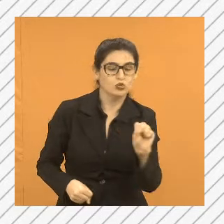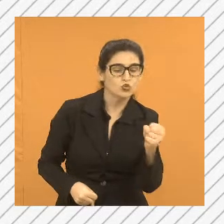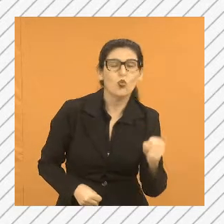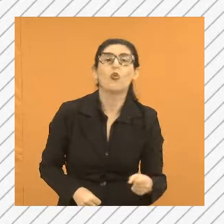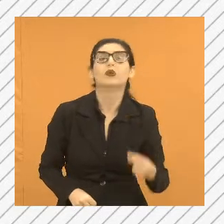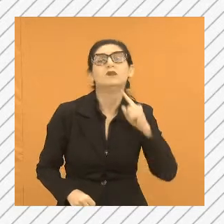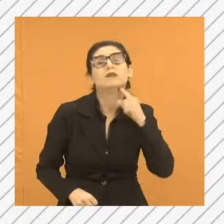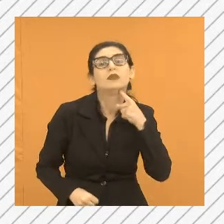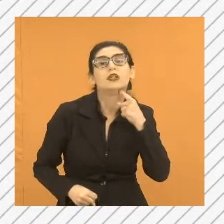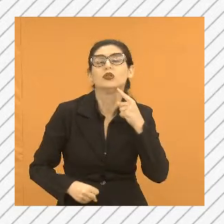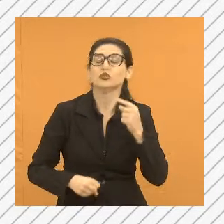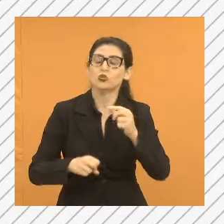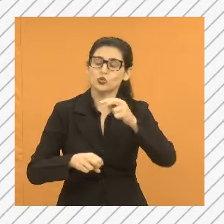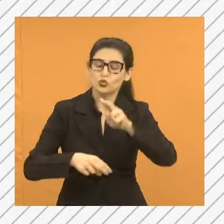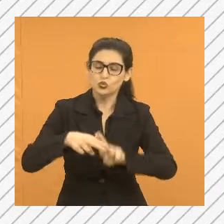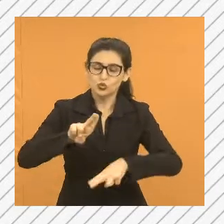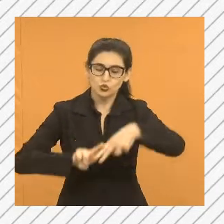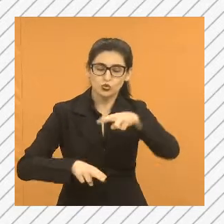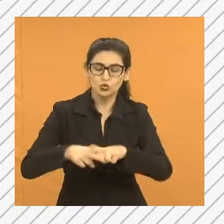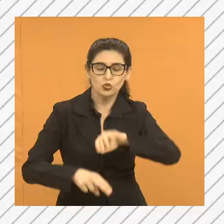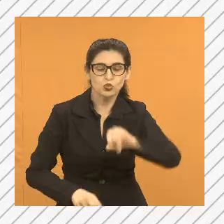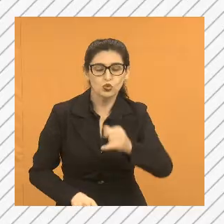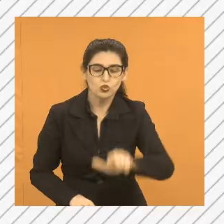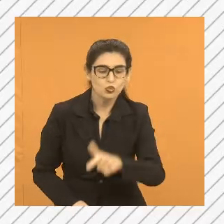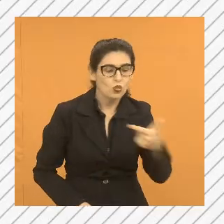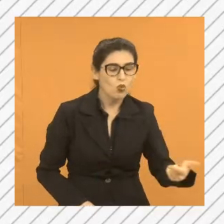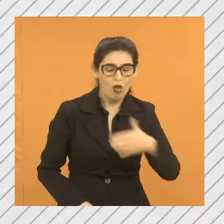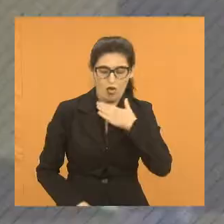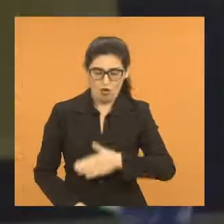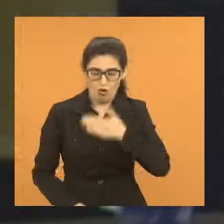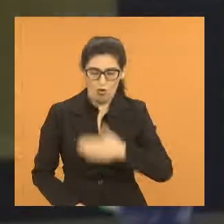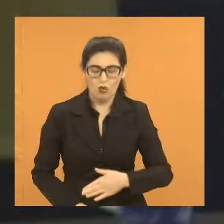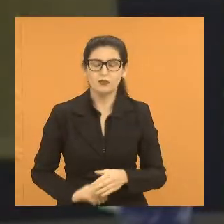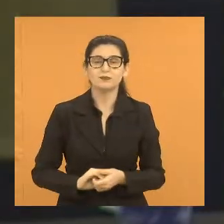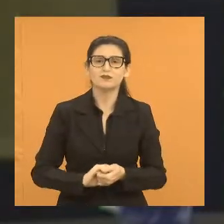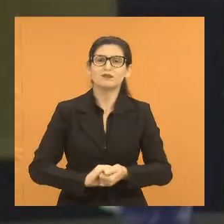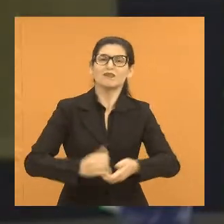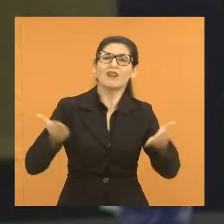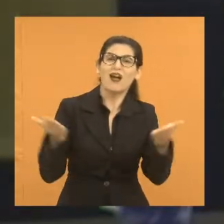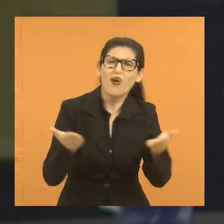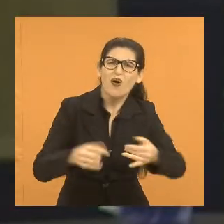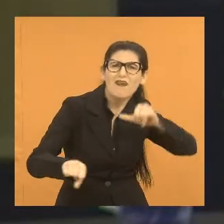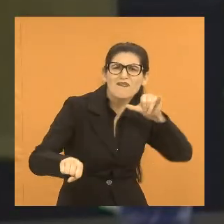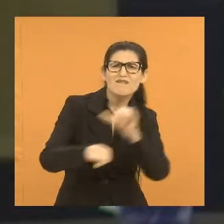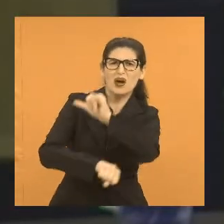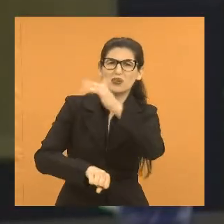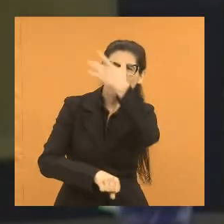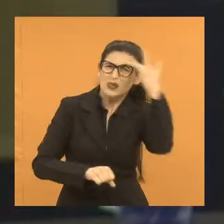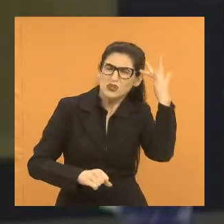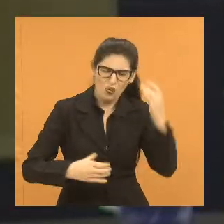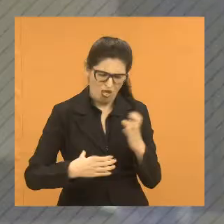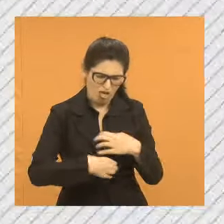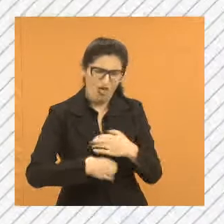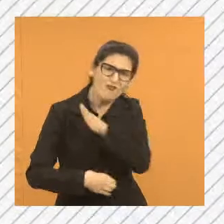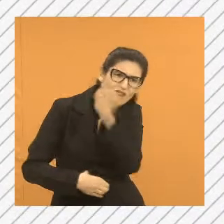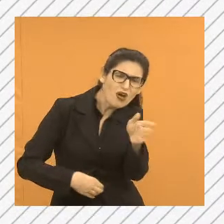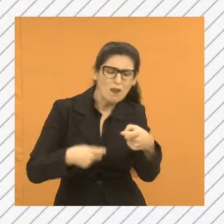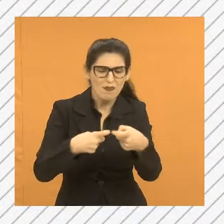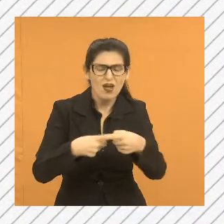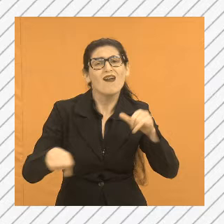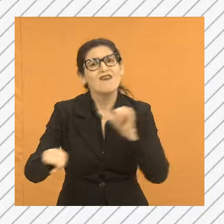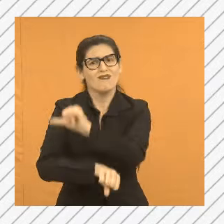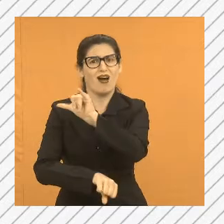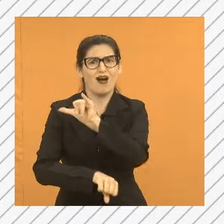um pouquinho das faltas às consultas, que é o absenteísmo. O absenteísmo na